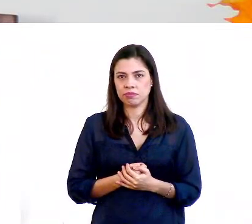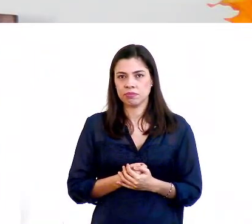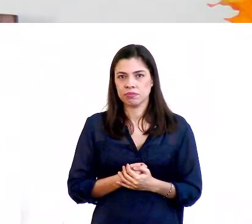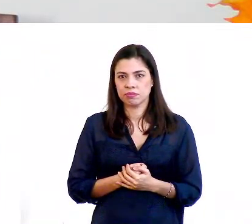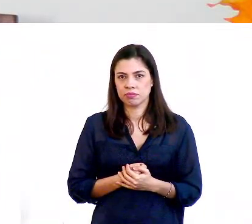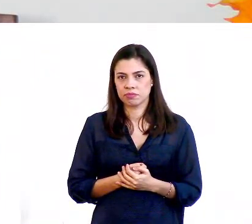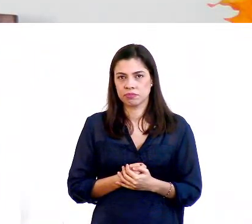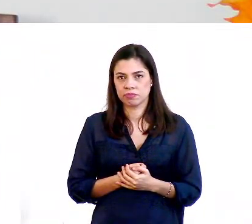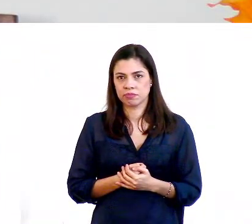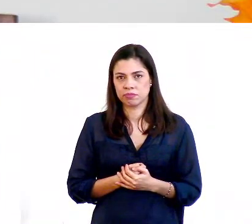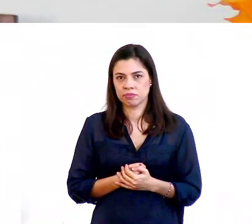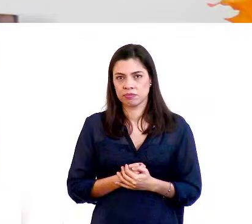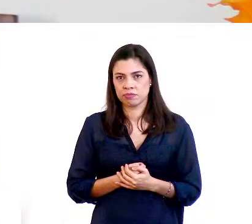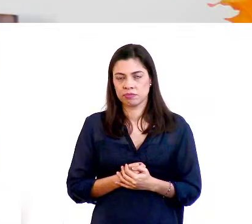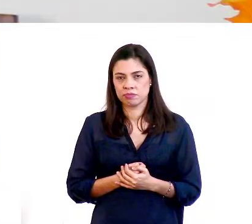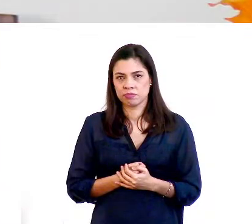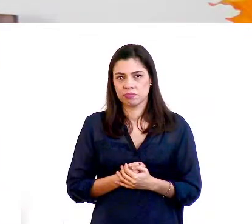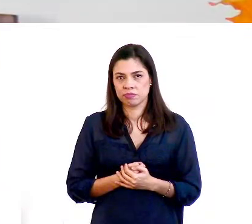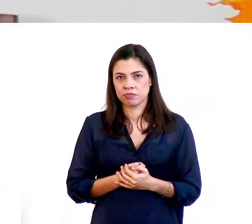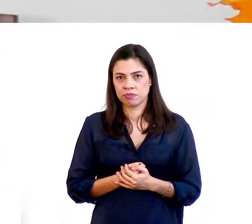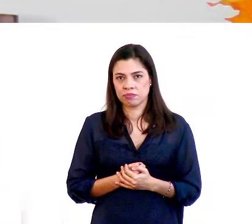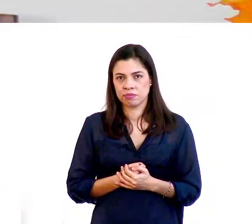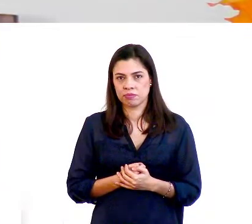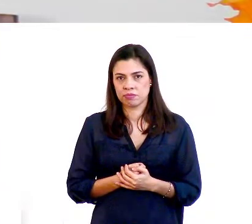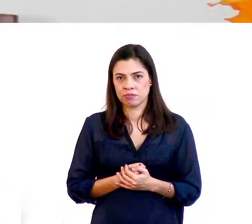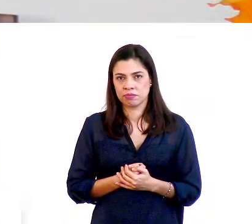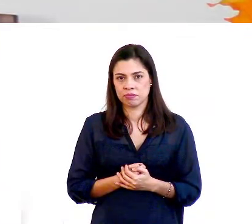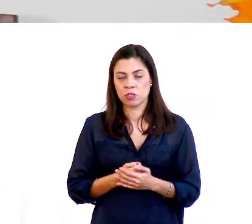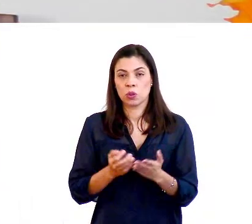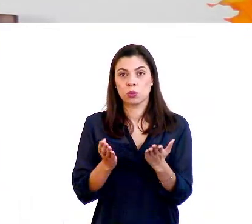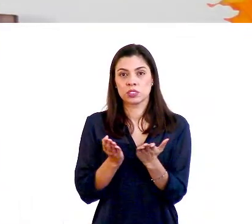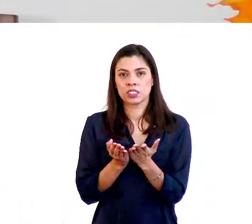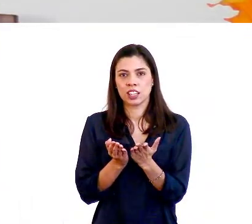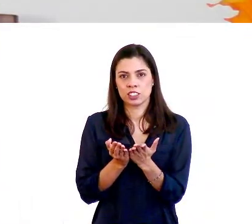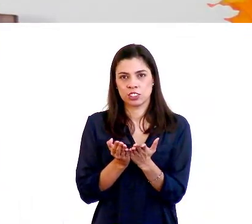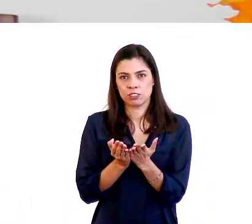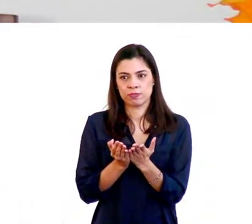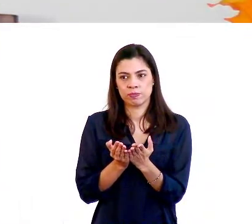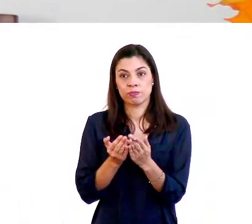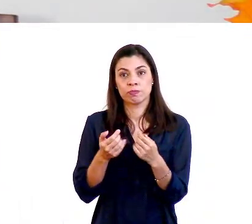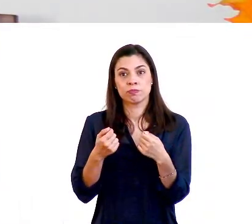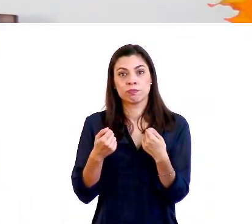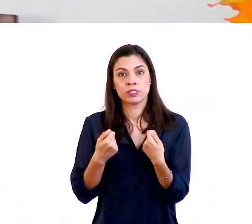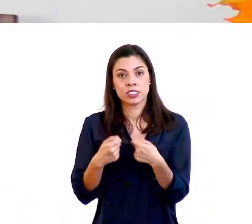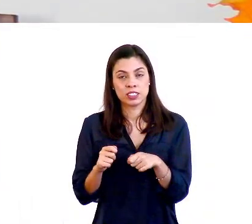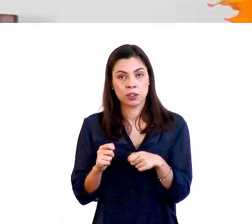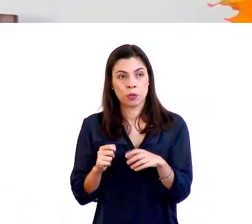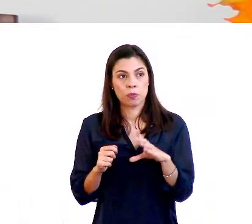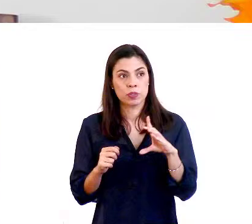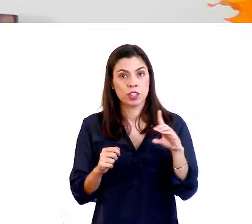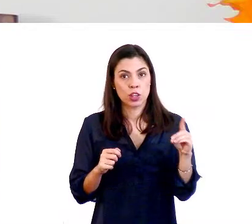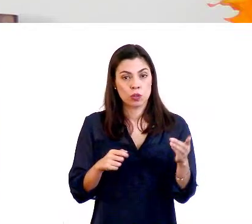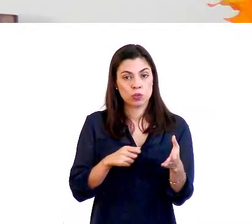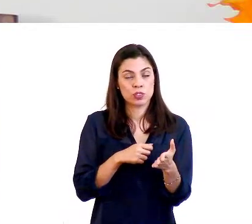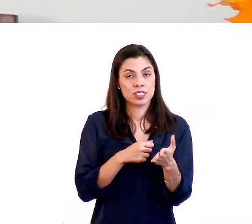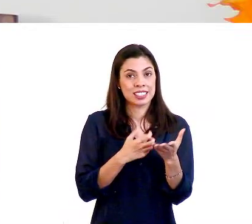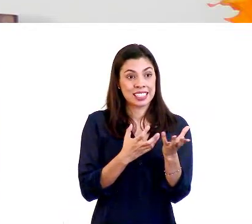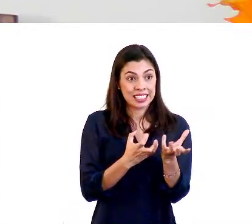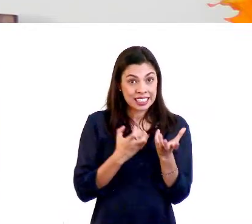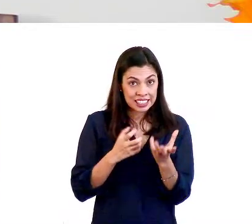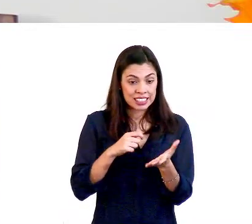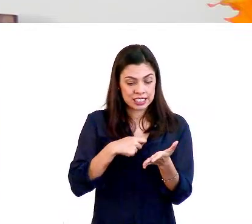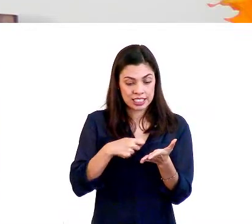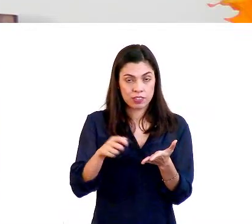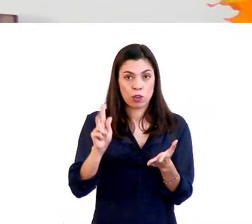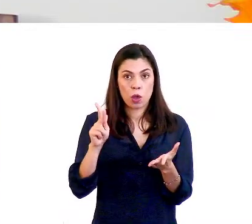foi escrito, para que os crentes, os cristãos, possam ter plena certeza da sua